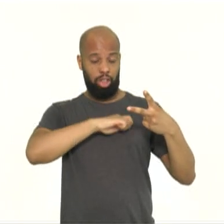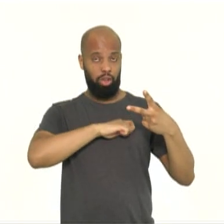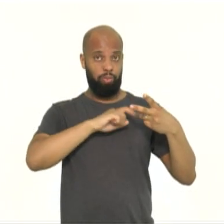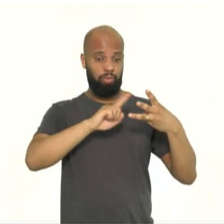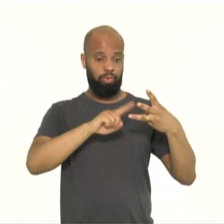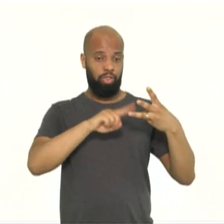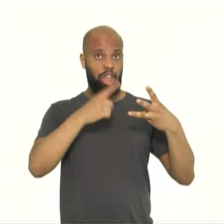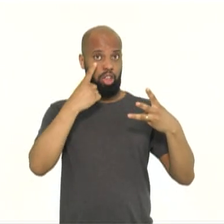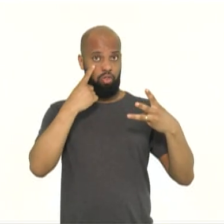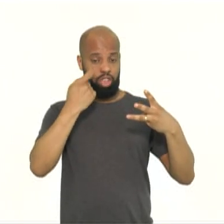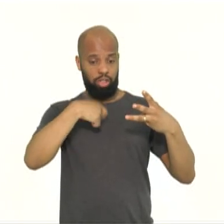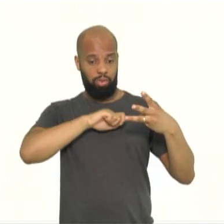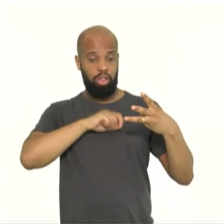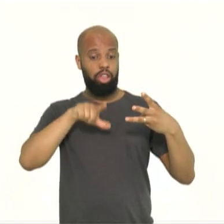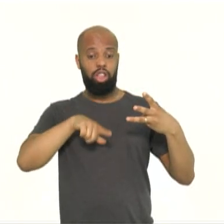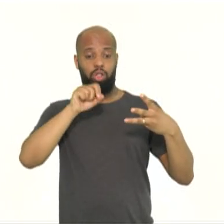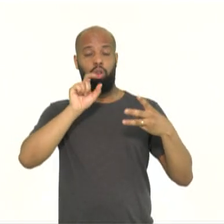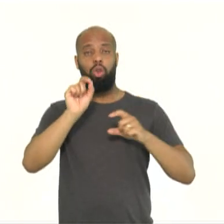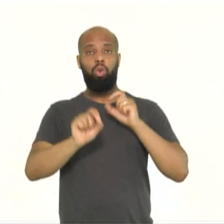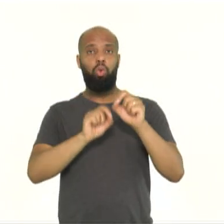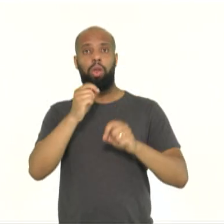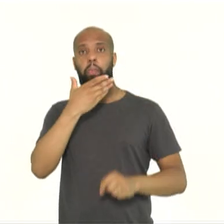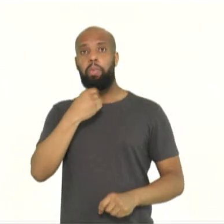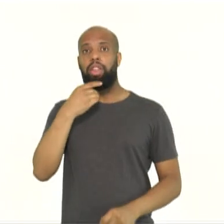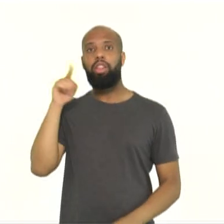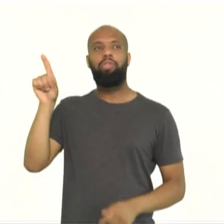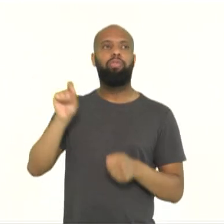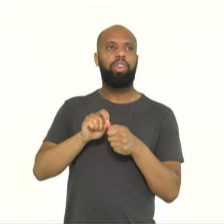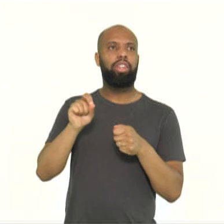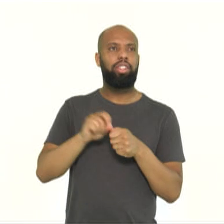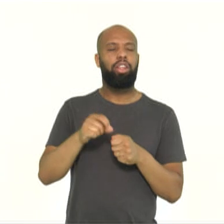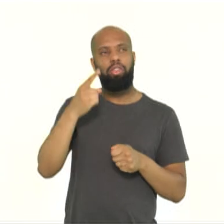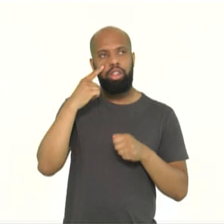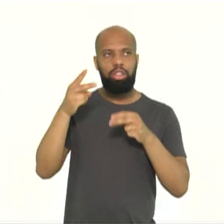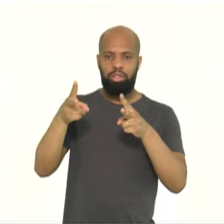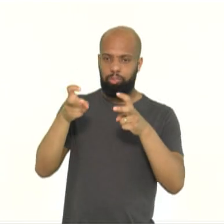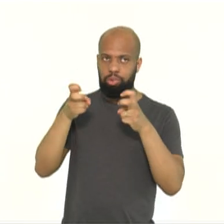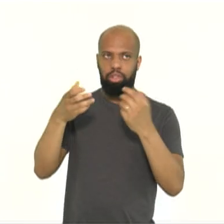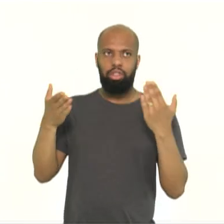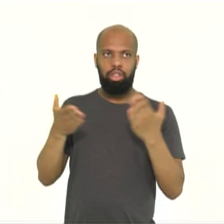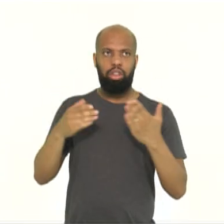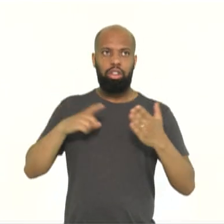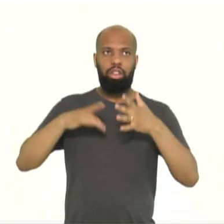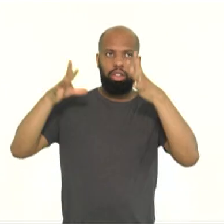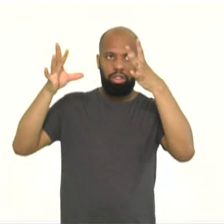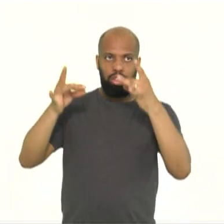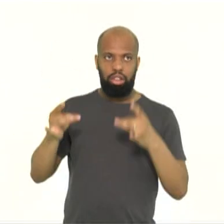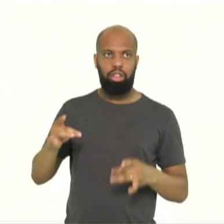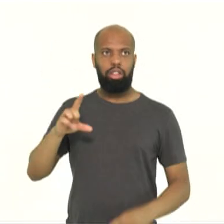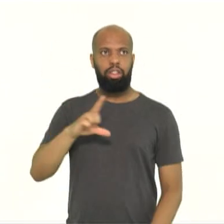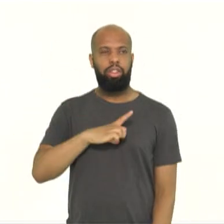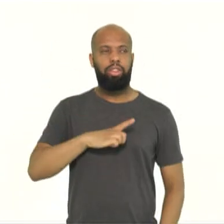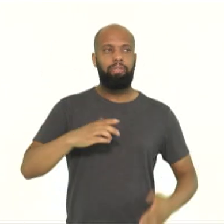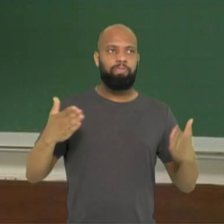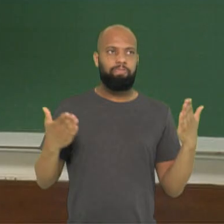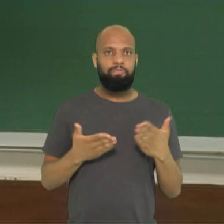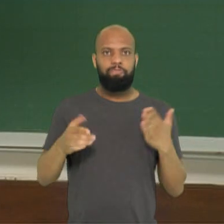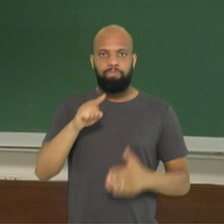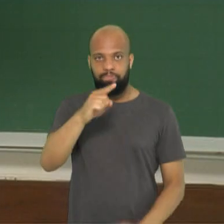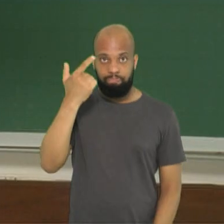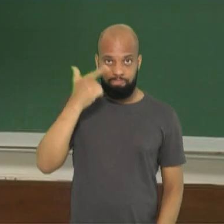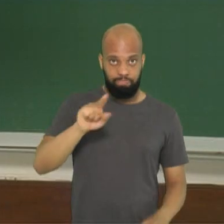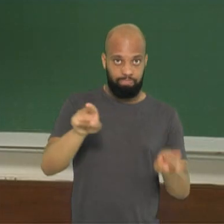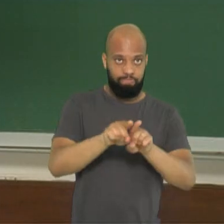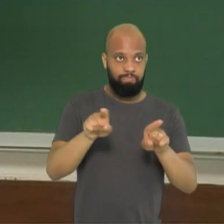riendo, o el niño está reando. Preste atenção aos detalhes aí para que você